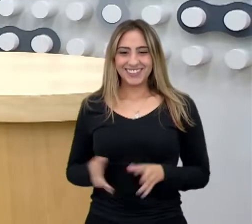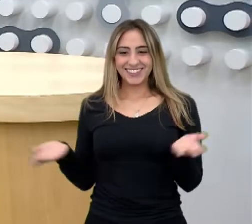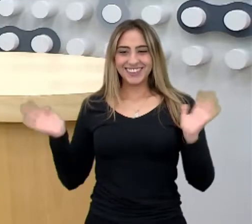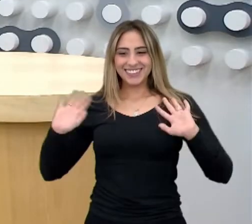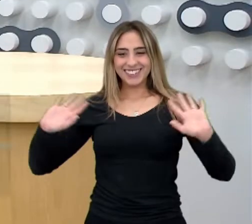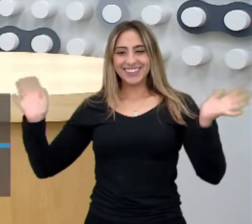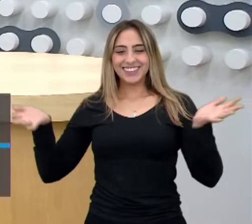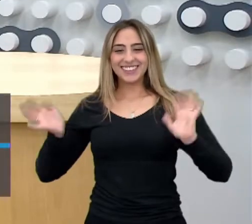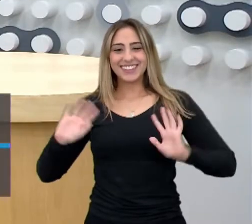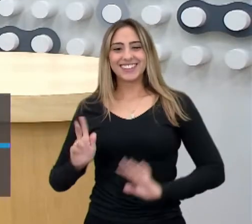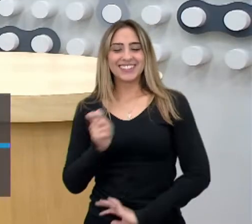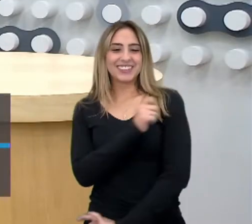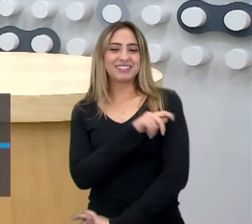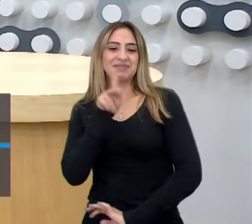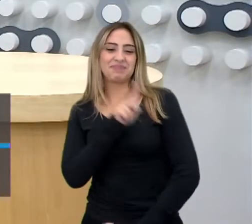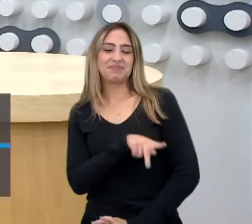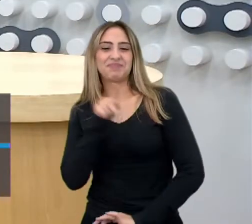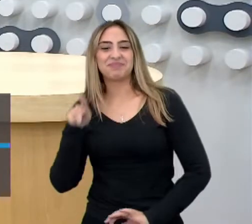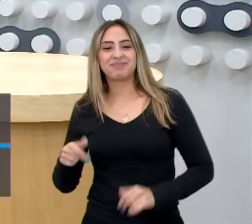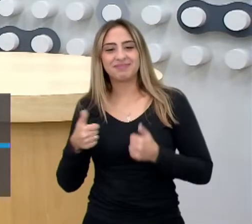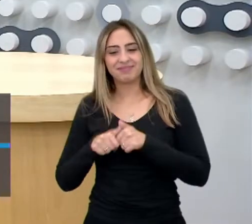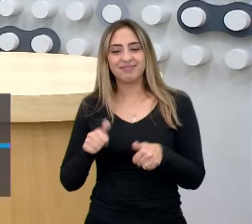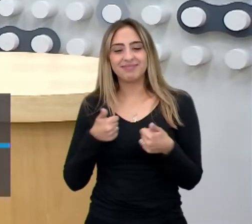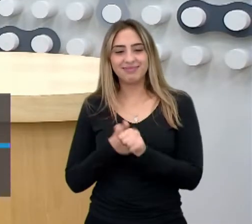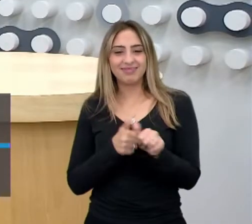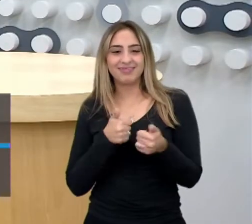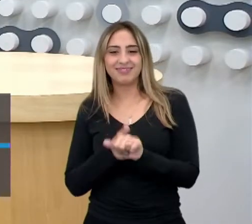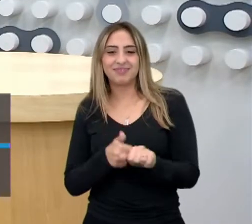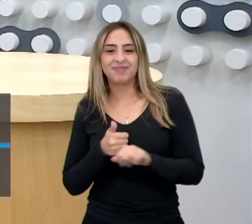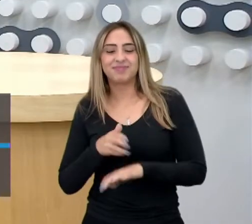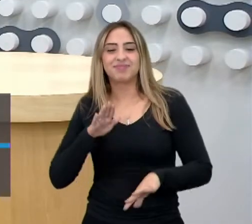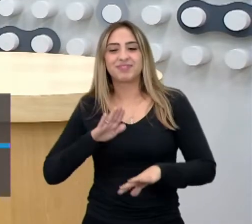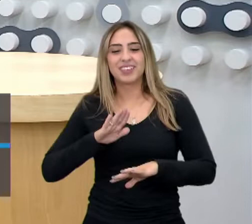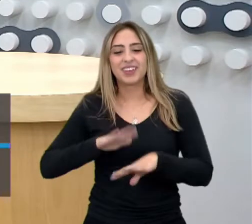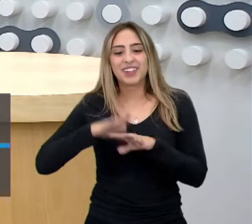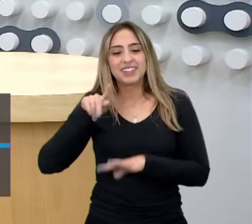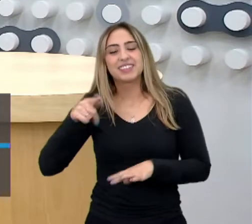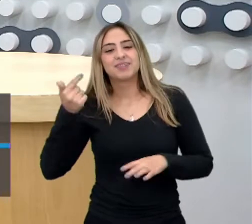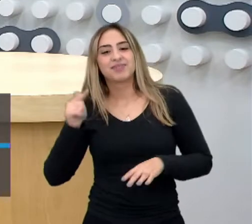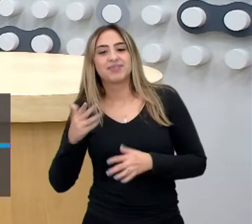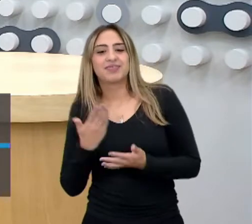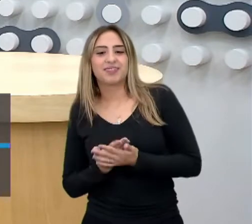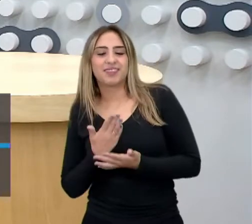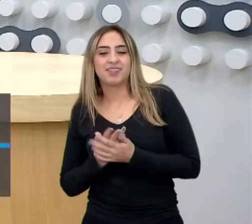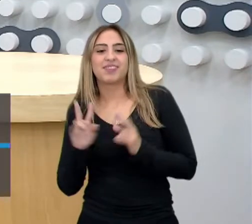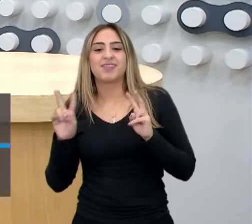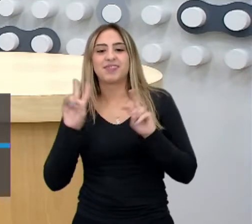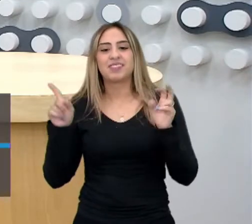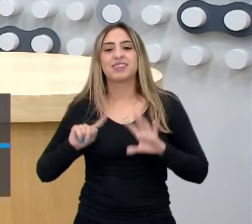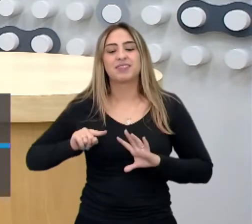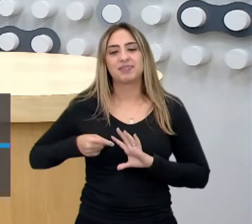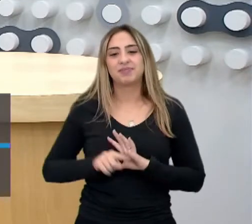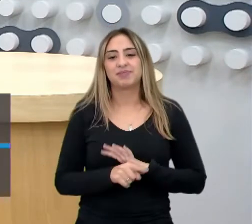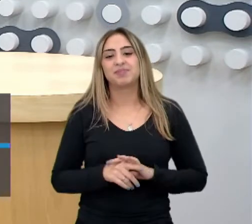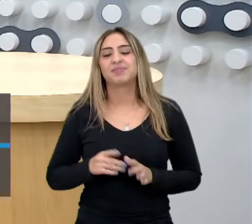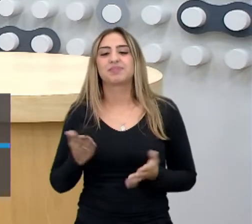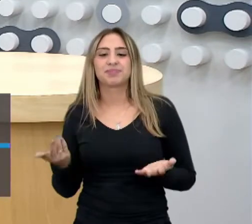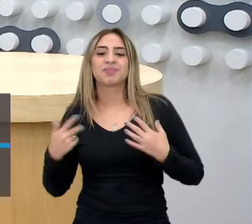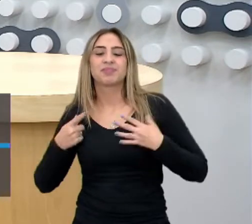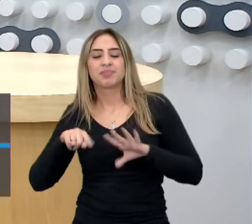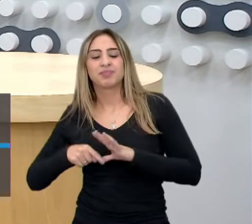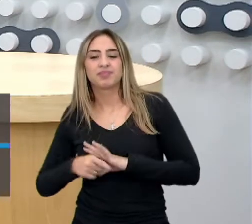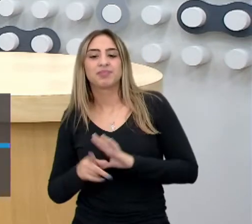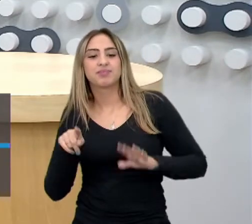Olá, alunos, professores e a todos que irão acompanhar a mais essa aula, né, sobre os aprofundamentos. No caso aí, o